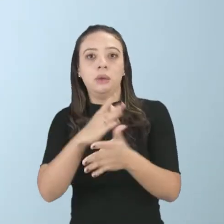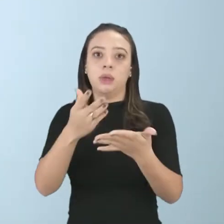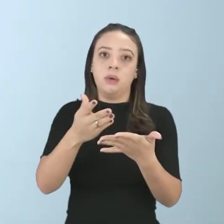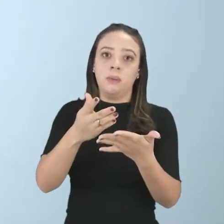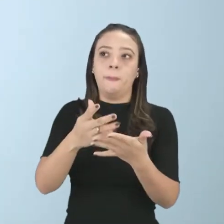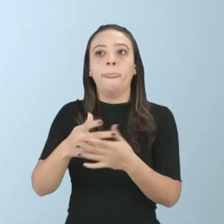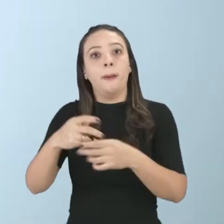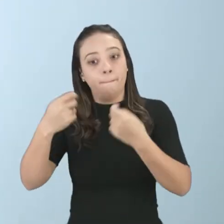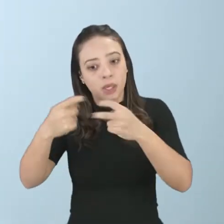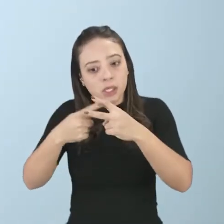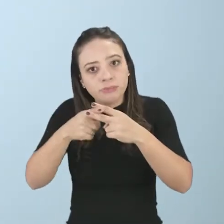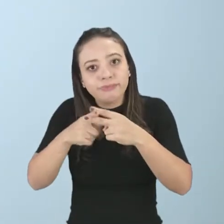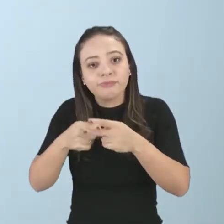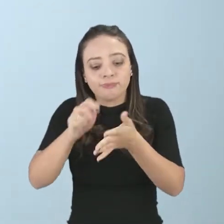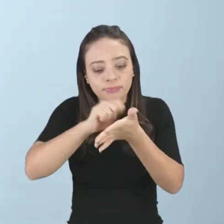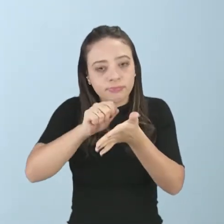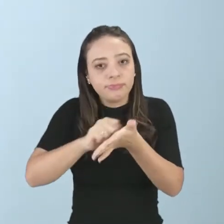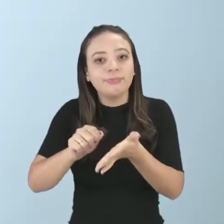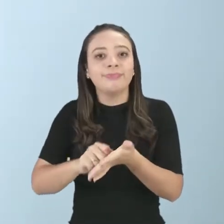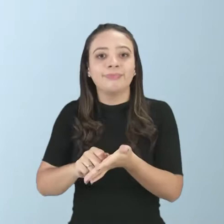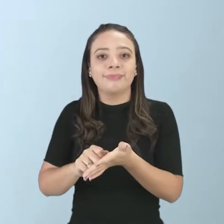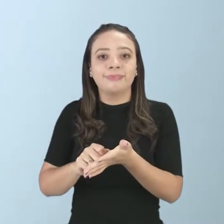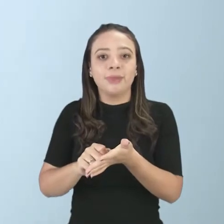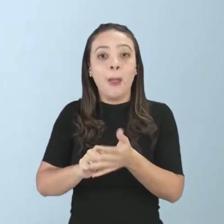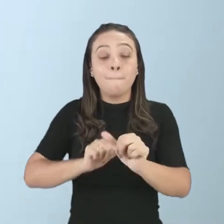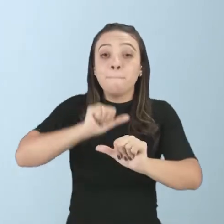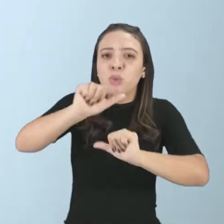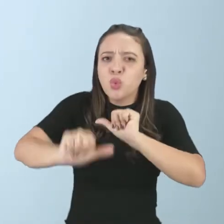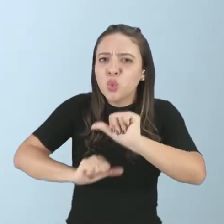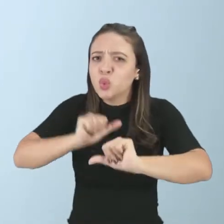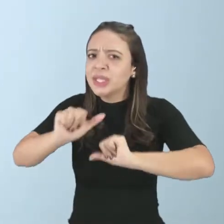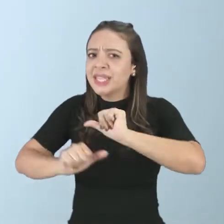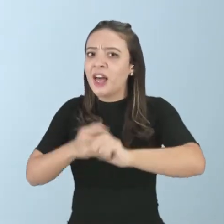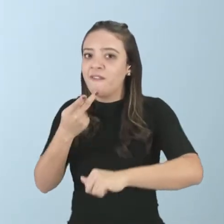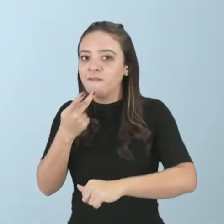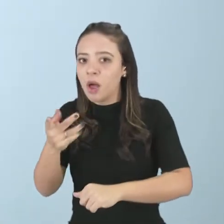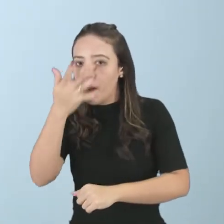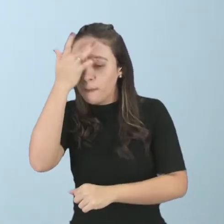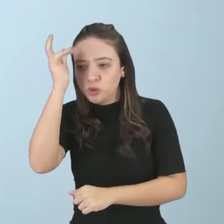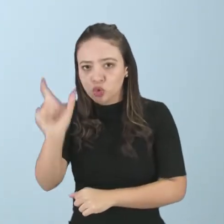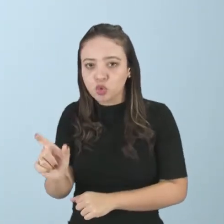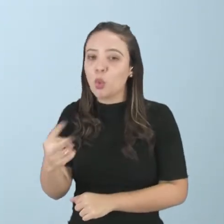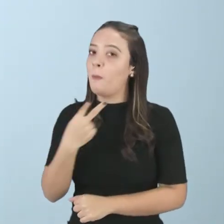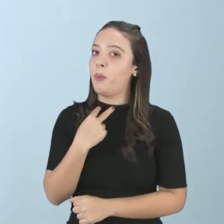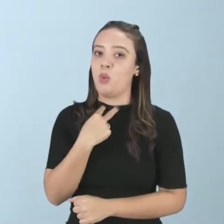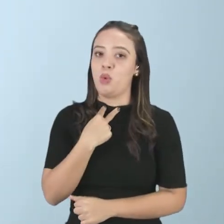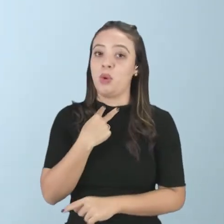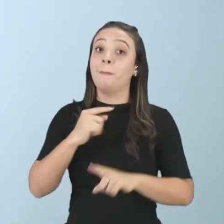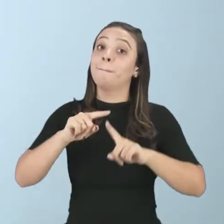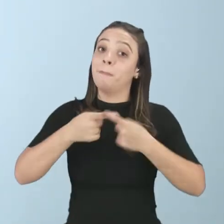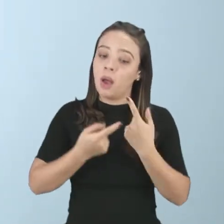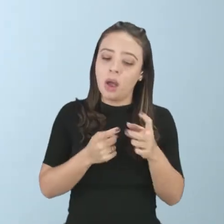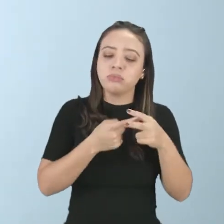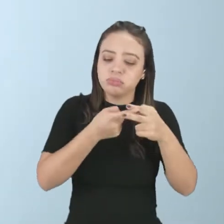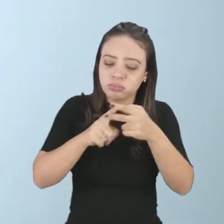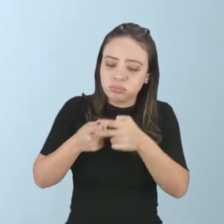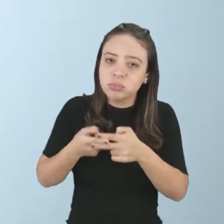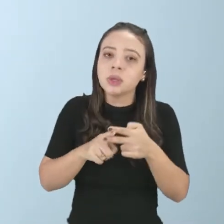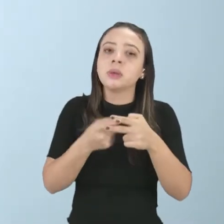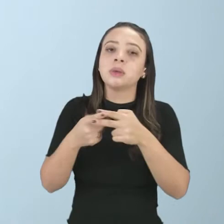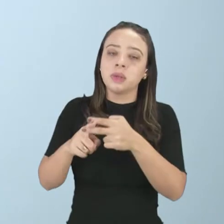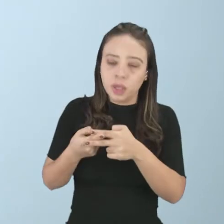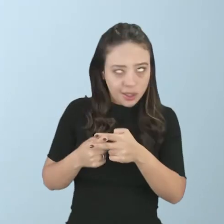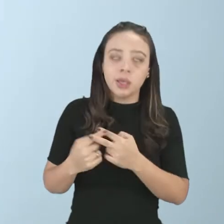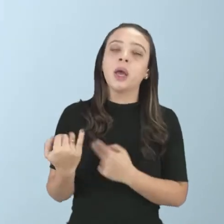fazer essa correção, são poucas correções, ele não vai modificar a fala, mas ele vai fazer certas